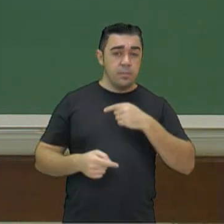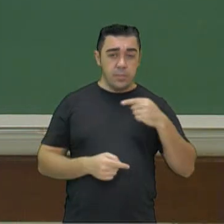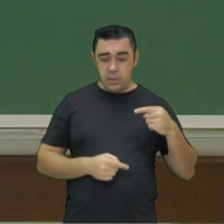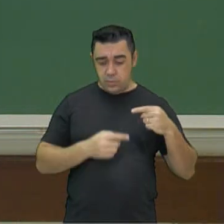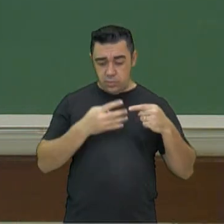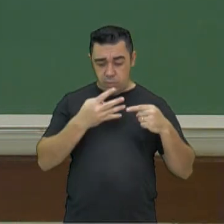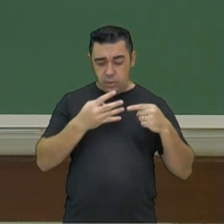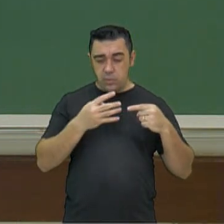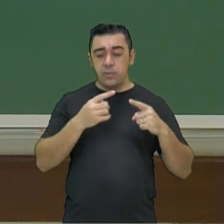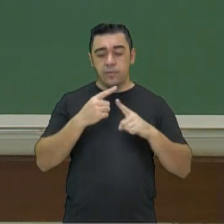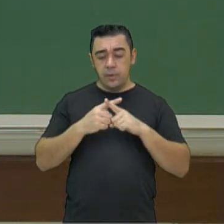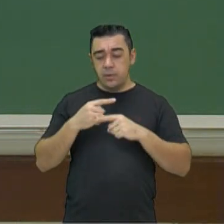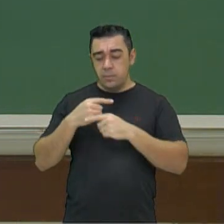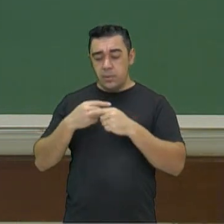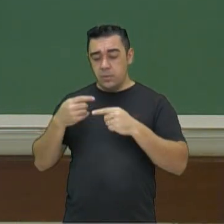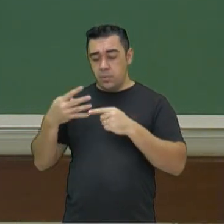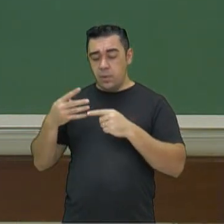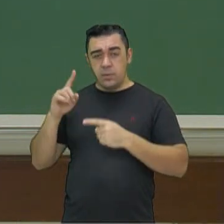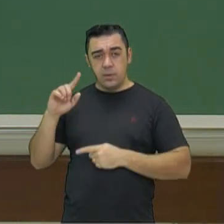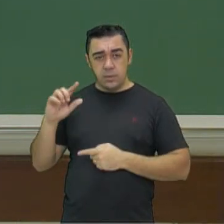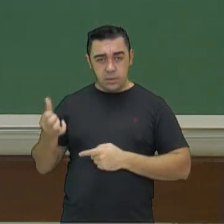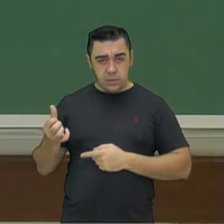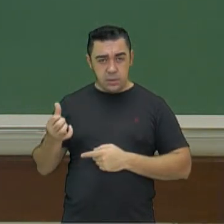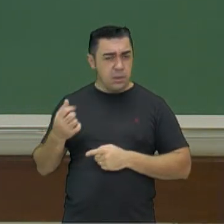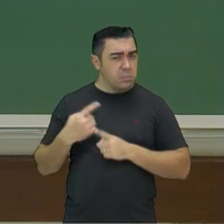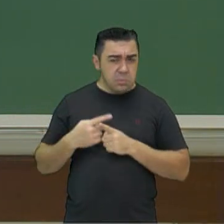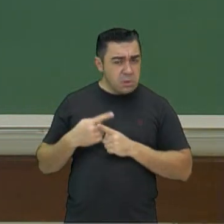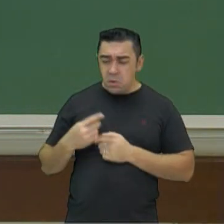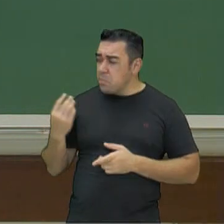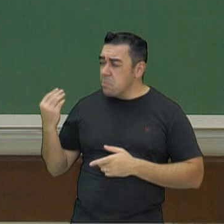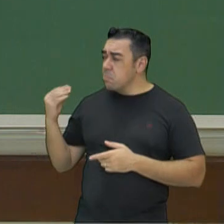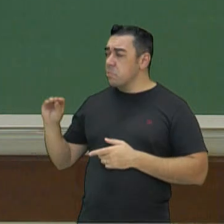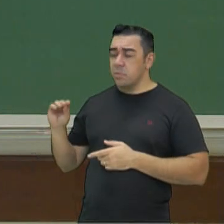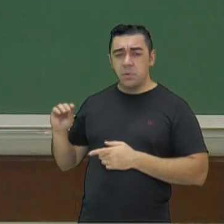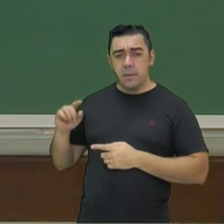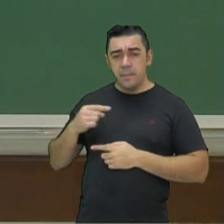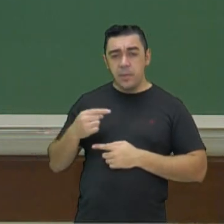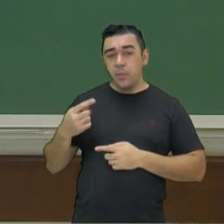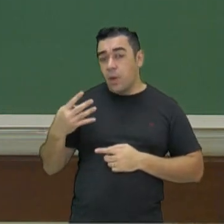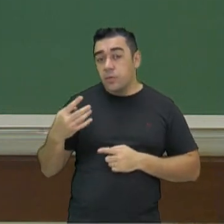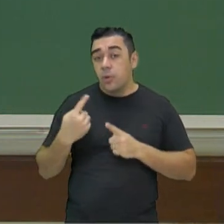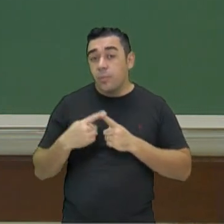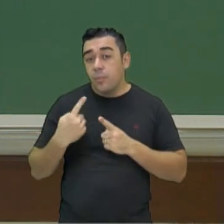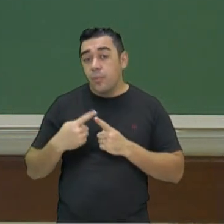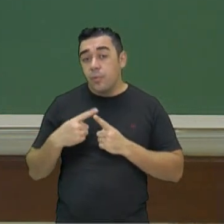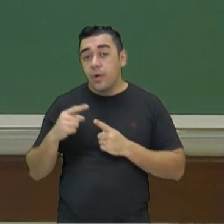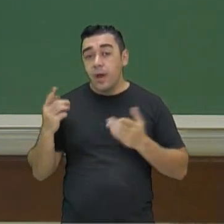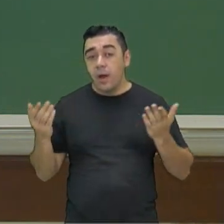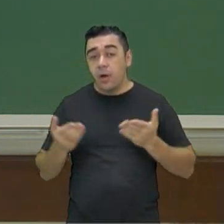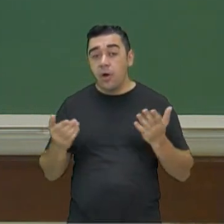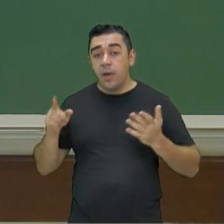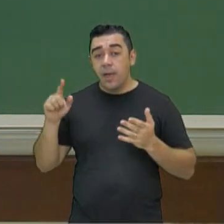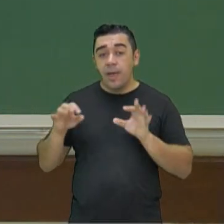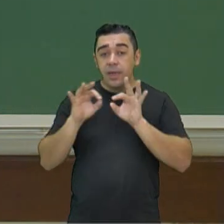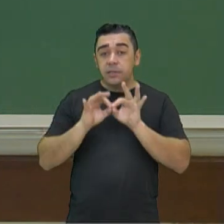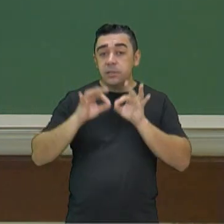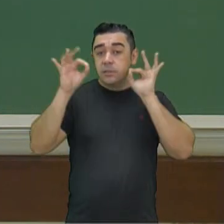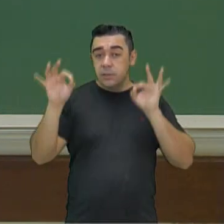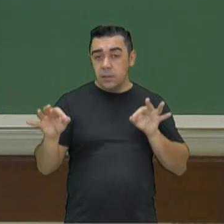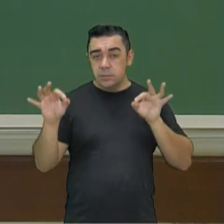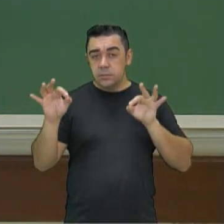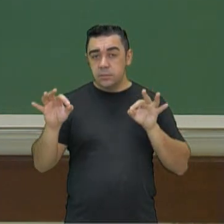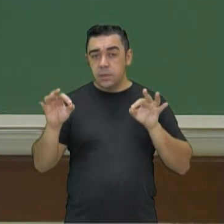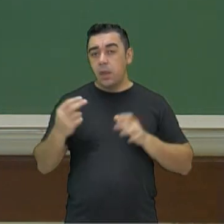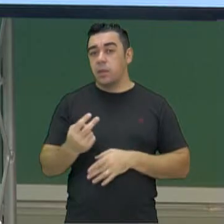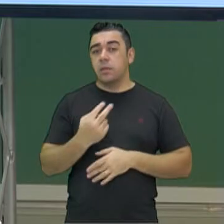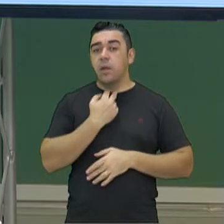quadrado também é 16. Então, por que você não colocou ali menos 4? Porque nós estamos trabalhando com uma distância.